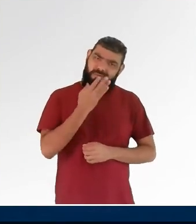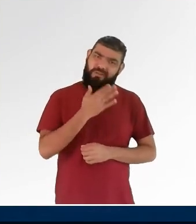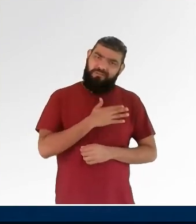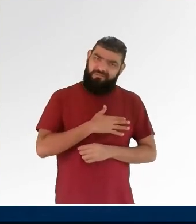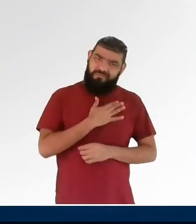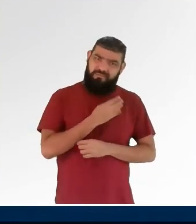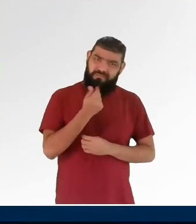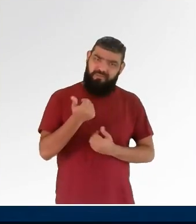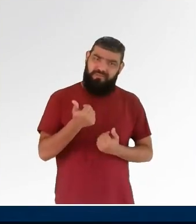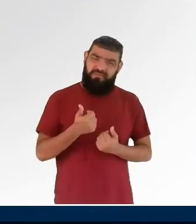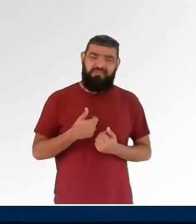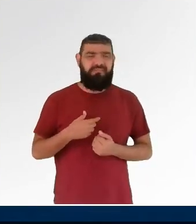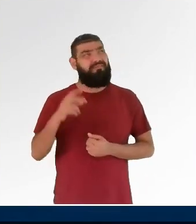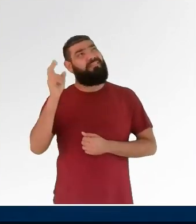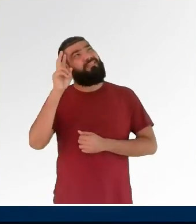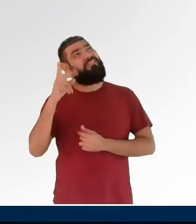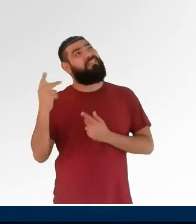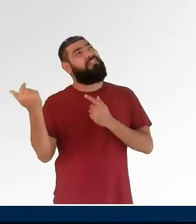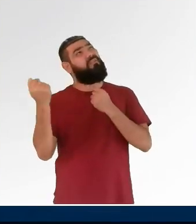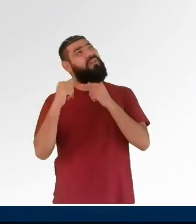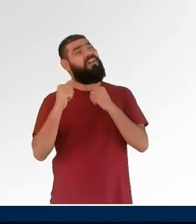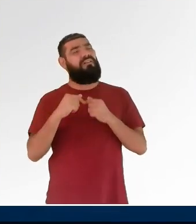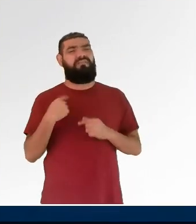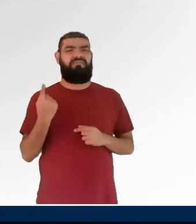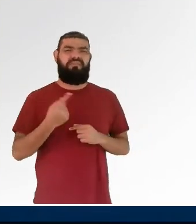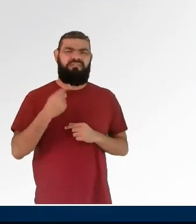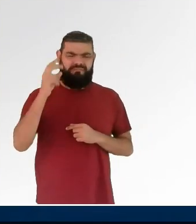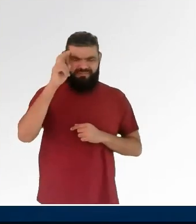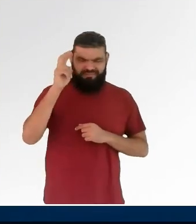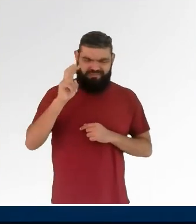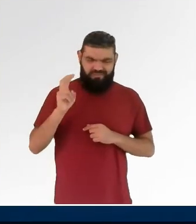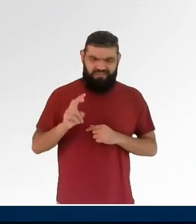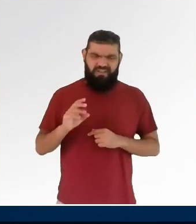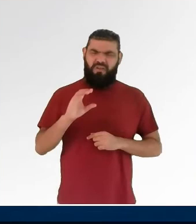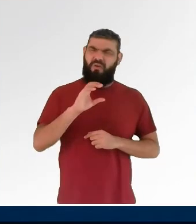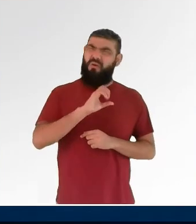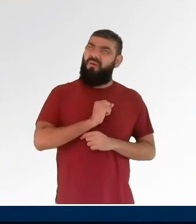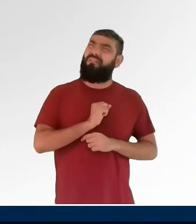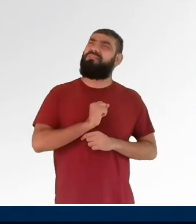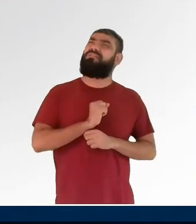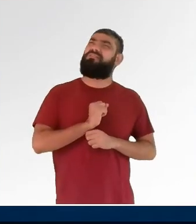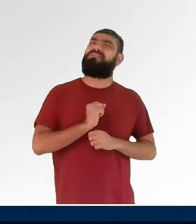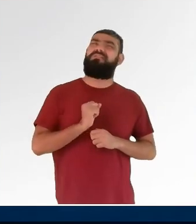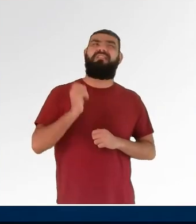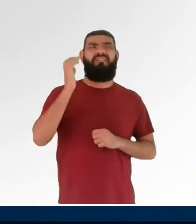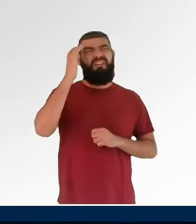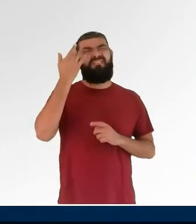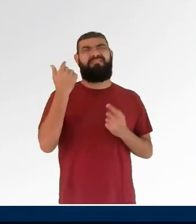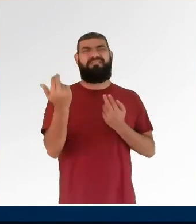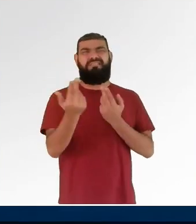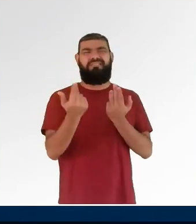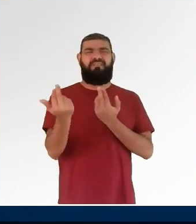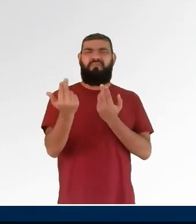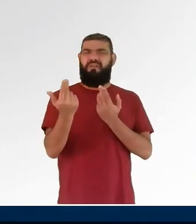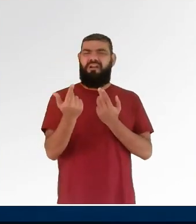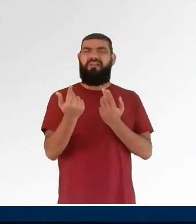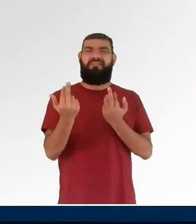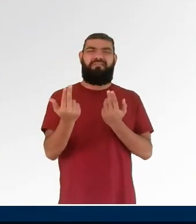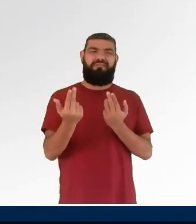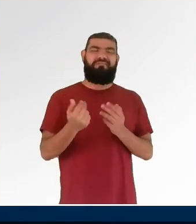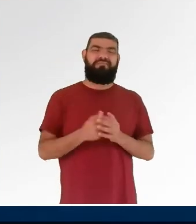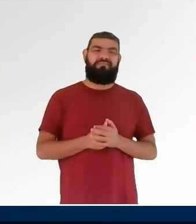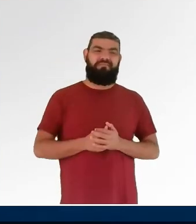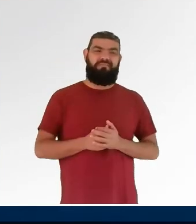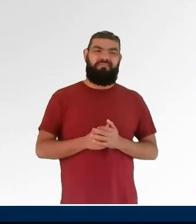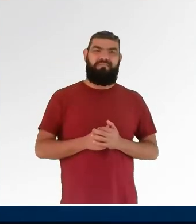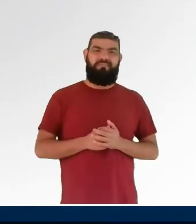nós, imagina assim uma história, né? Eu acho que muitos de nós já podemos ter vivido o que eu vou falar agora. Tínhamos um